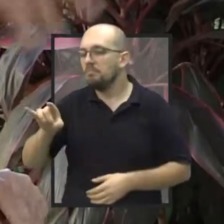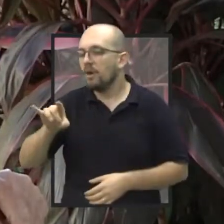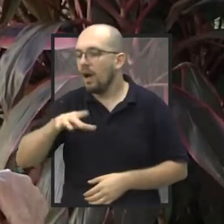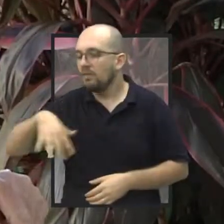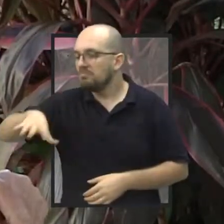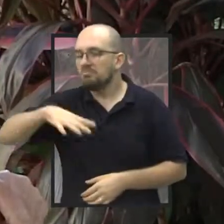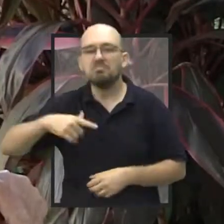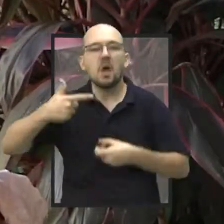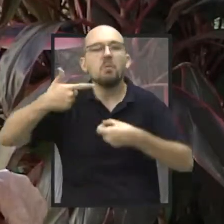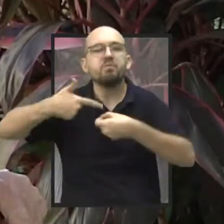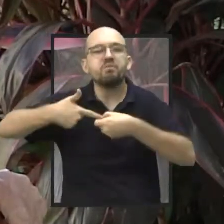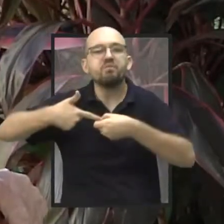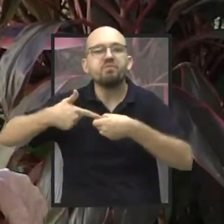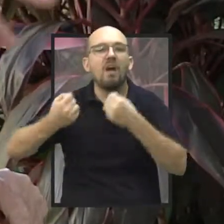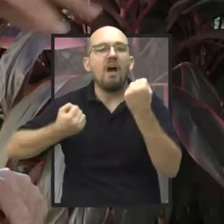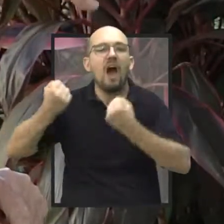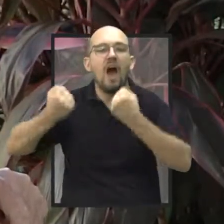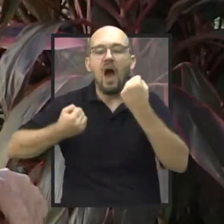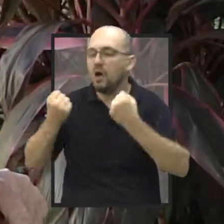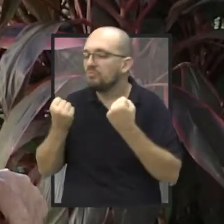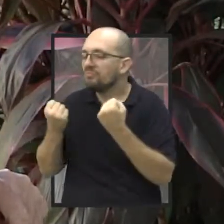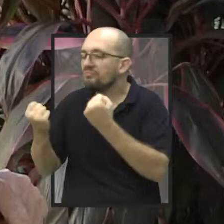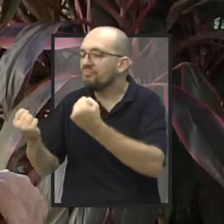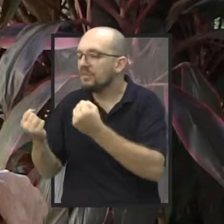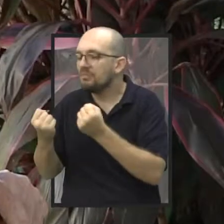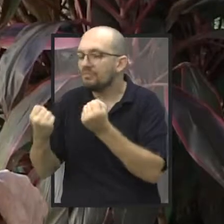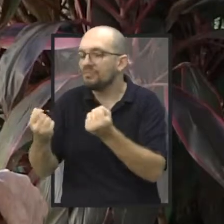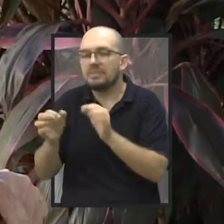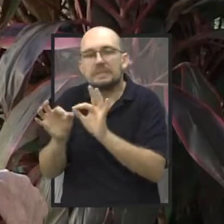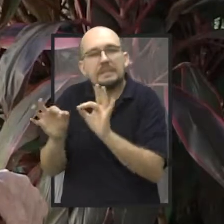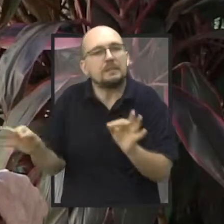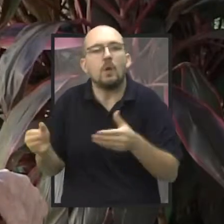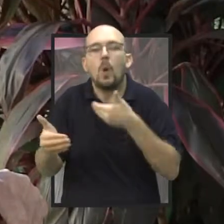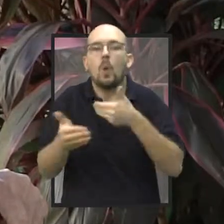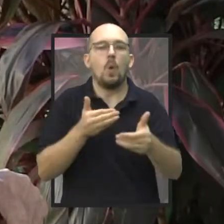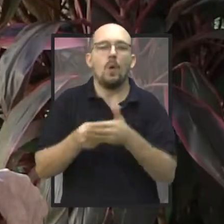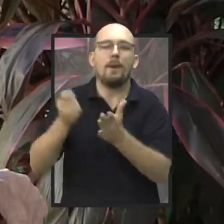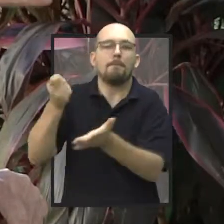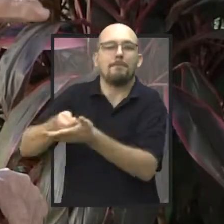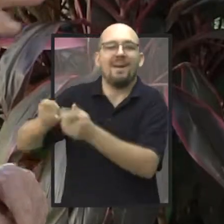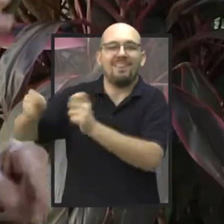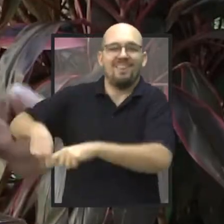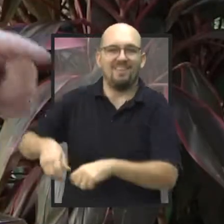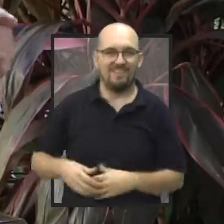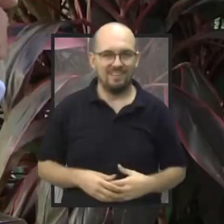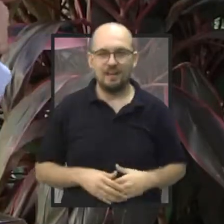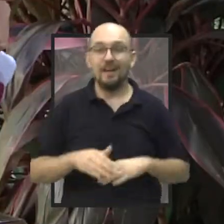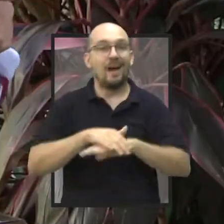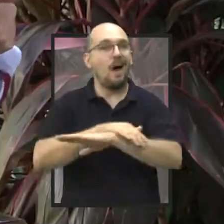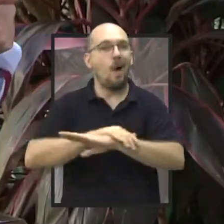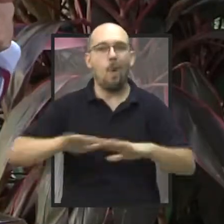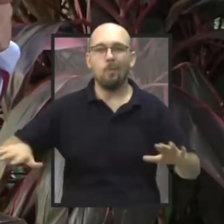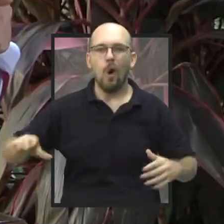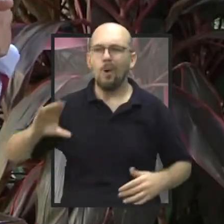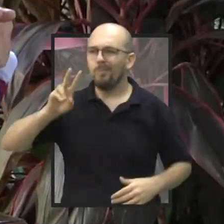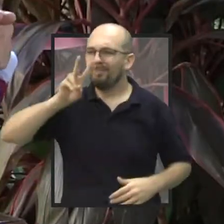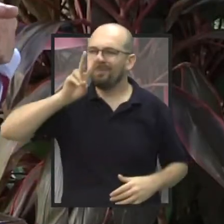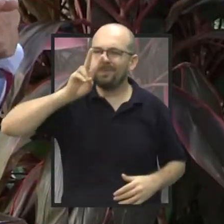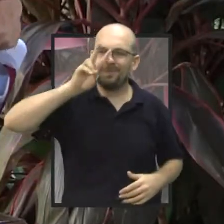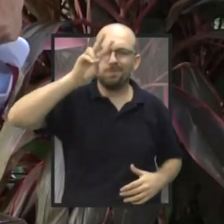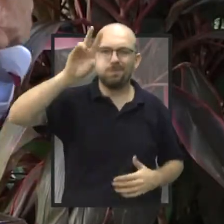O combustível para andar, para viajar, isso aí qualquer um pode fazer. Então você acaba com a